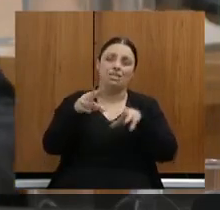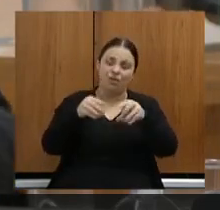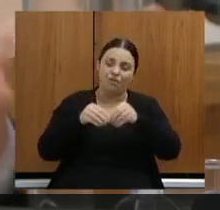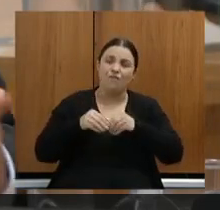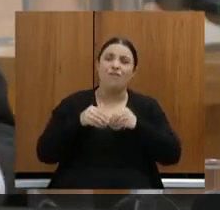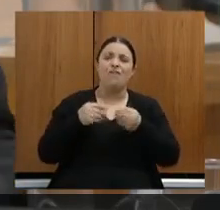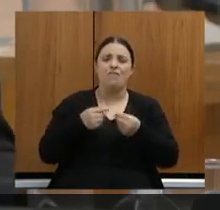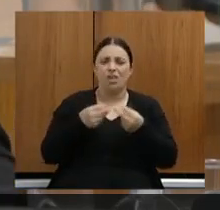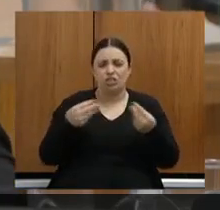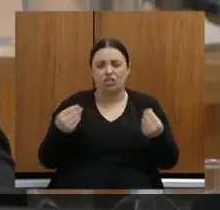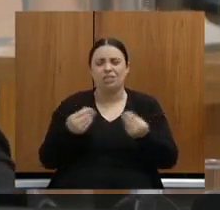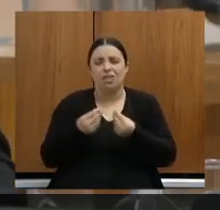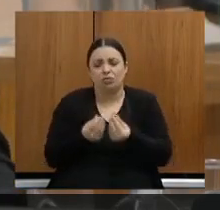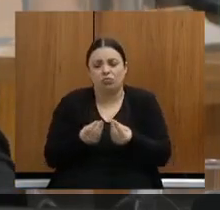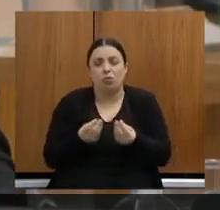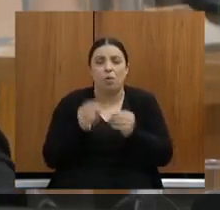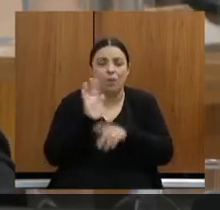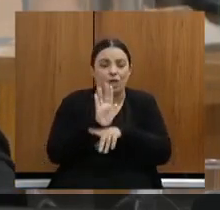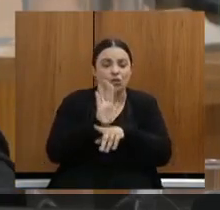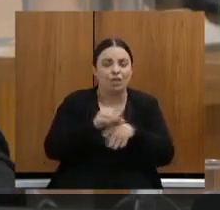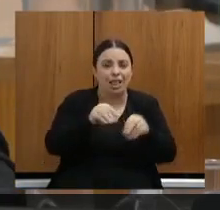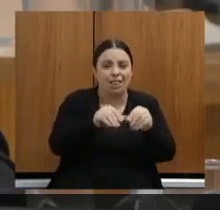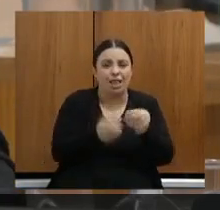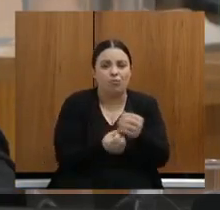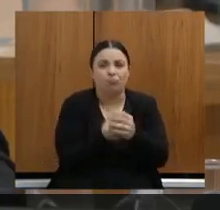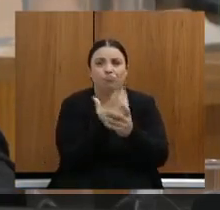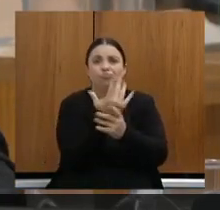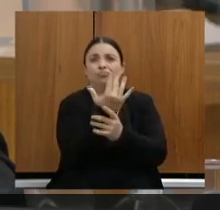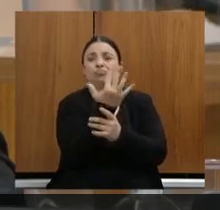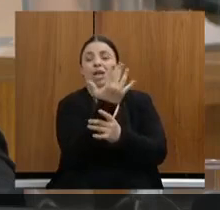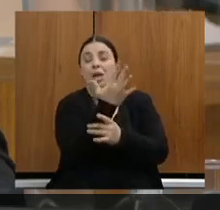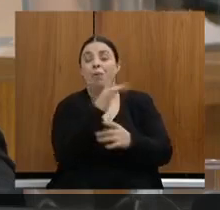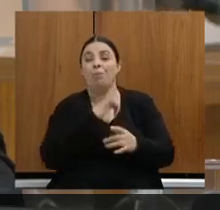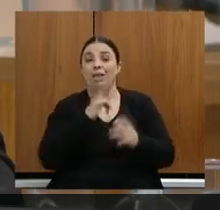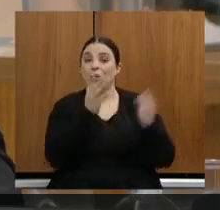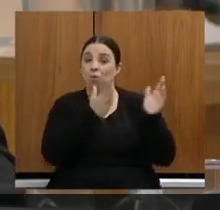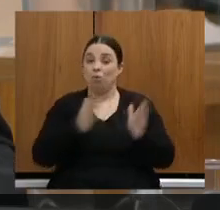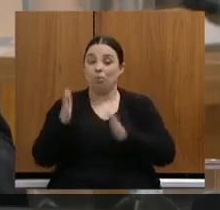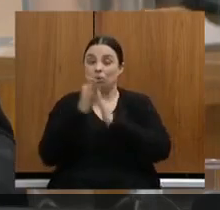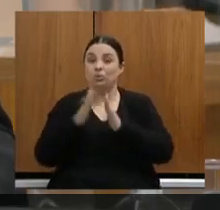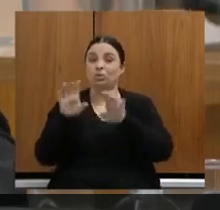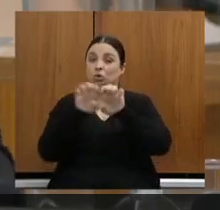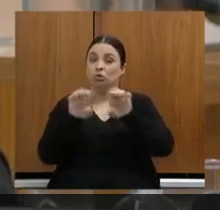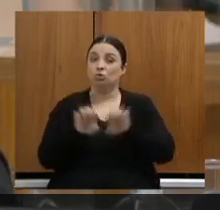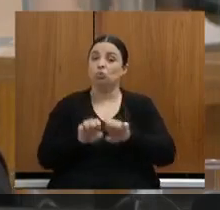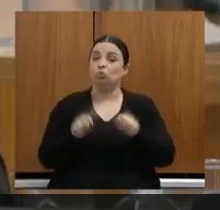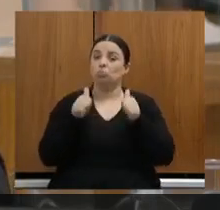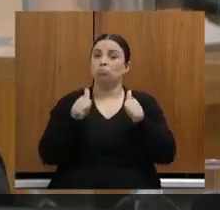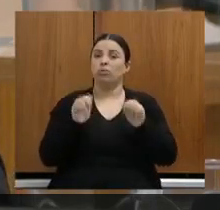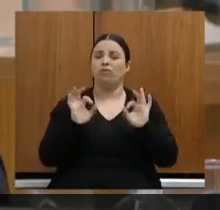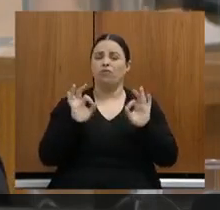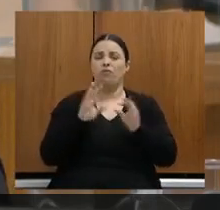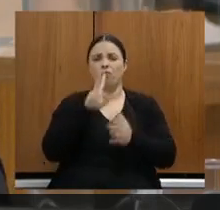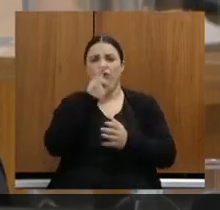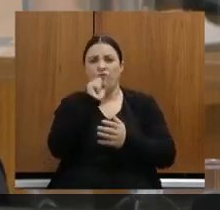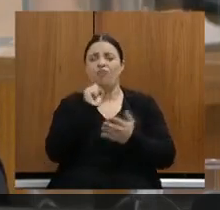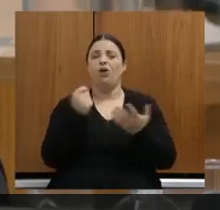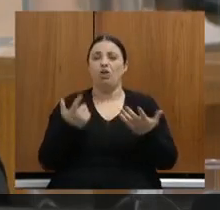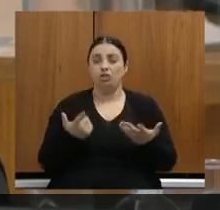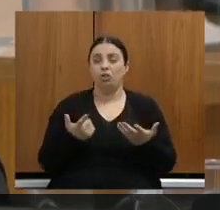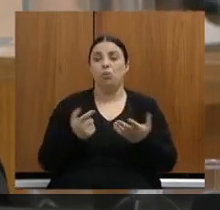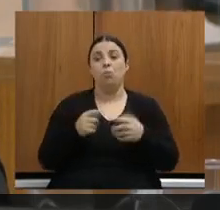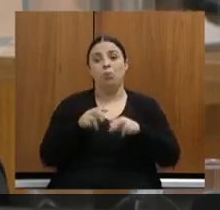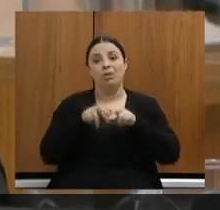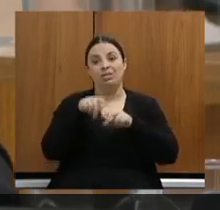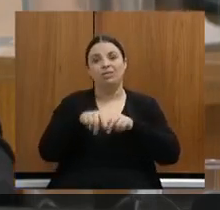até que tenhamos é uma estrutura de produção de seus próprios esses próprios produtos estão consumido pela